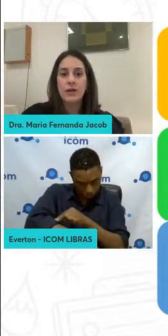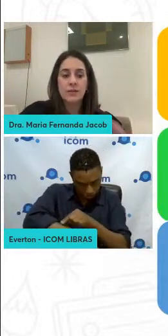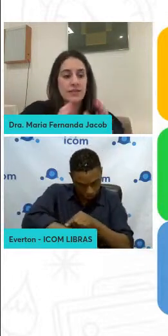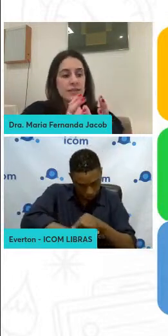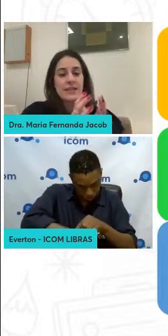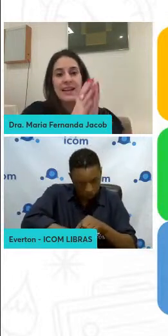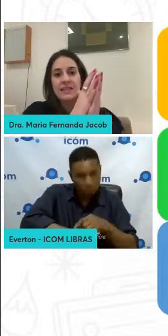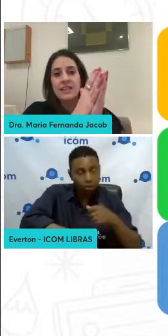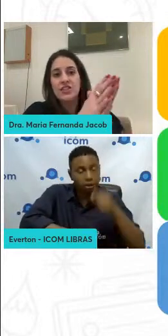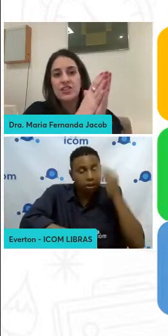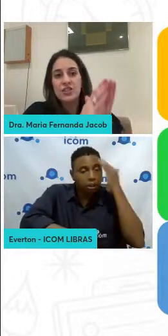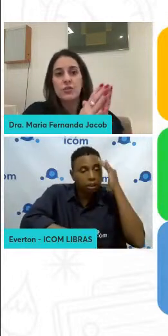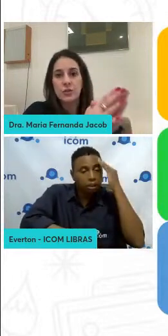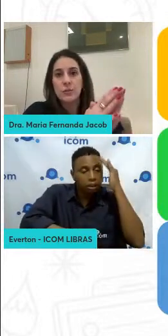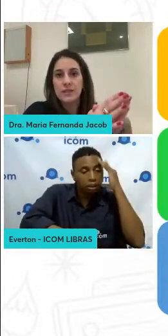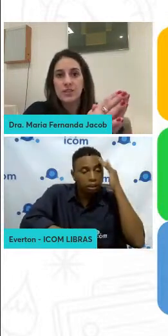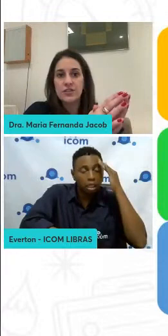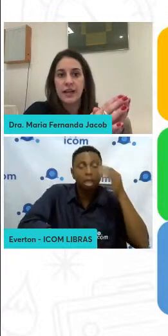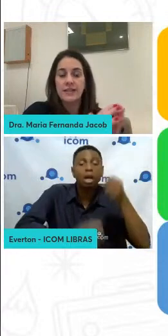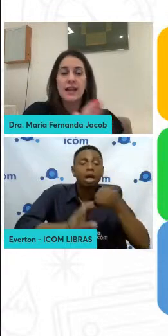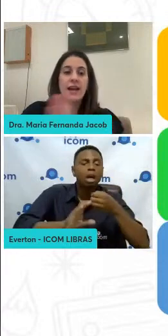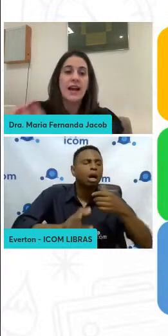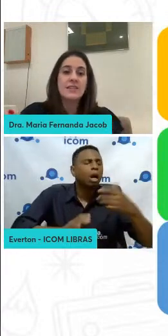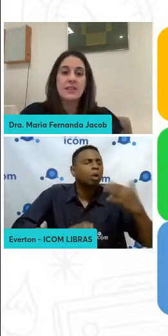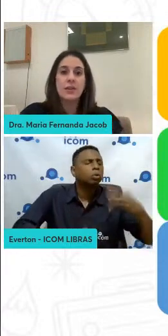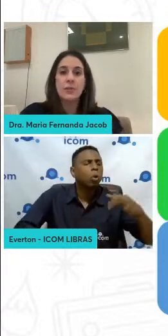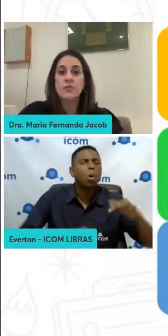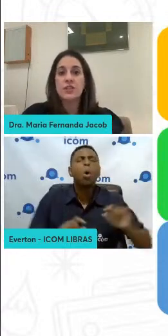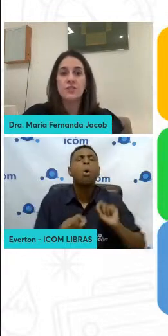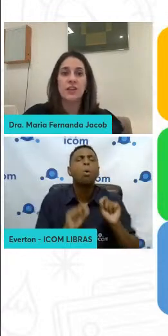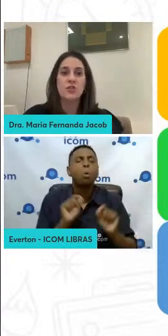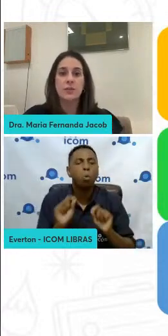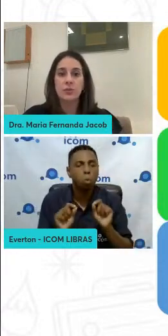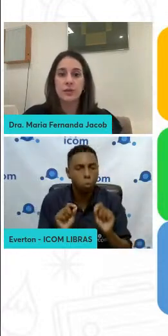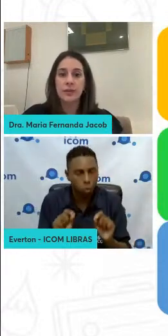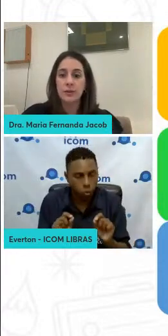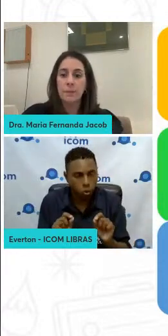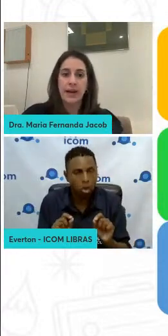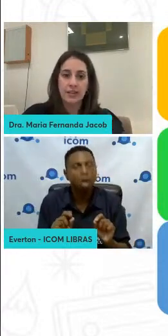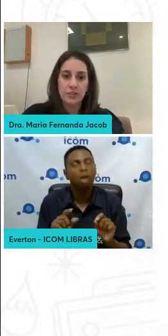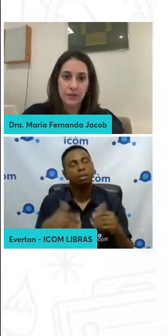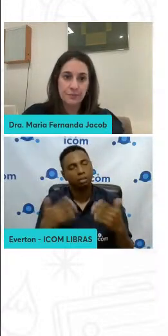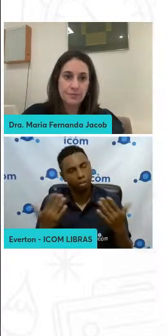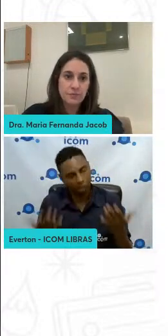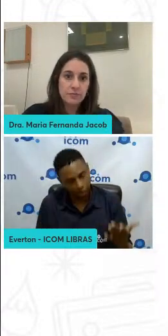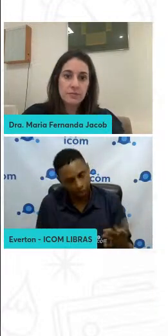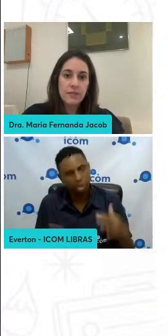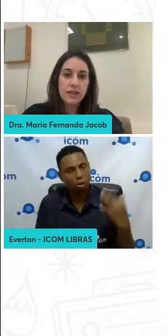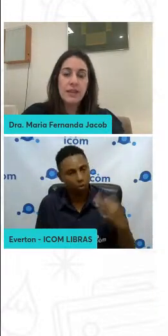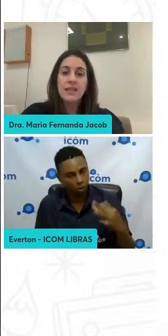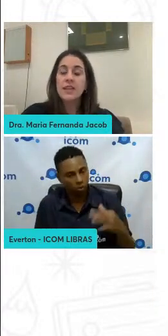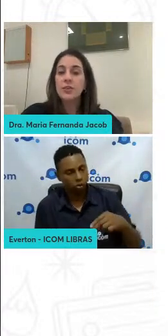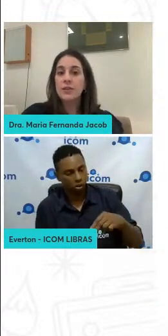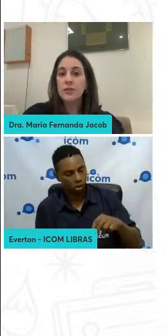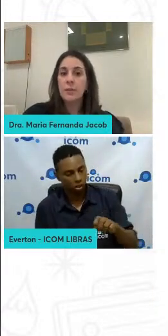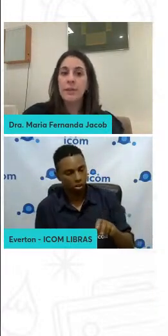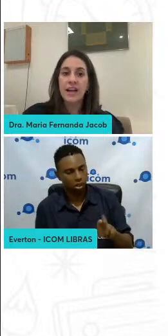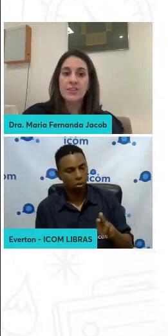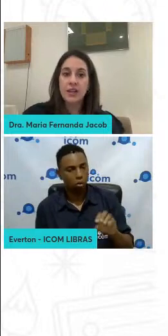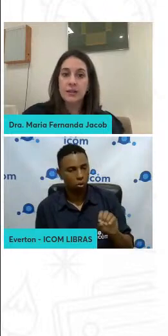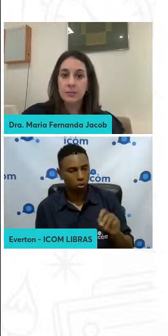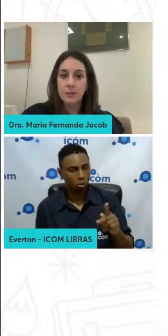entender quais são essas características de dor que o paciente traz. Aí sim eu posso estar de frente a uma dor neuropática. E a